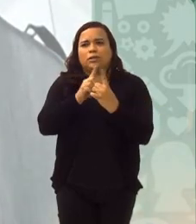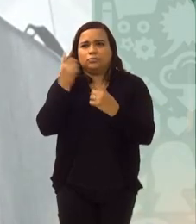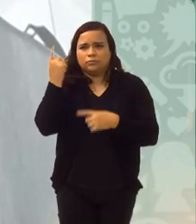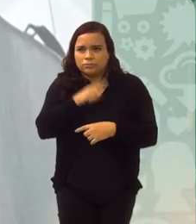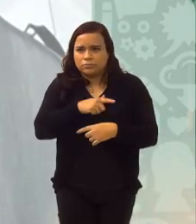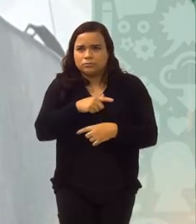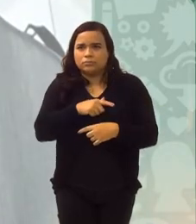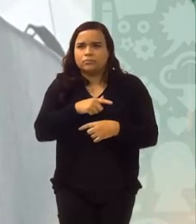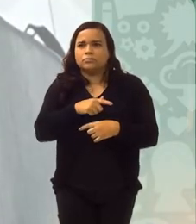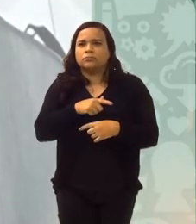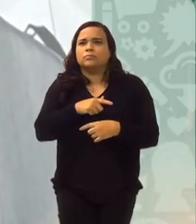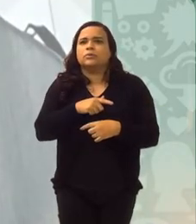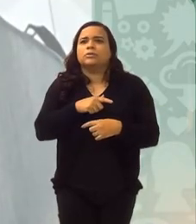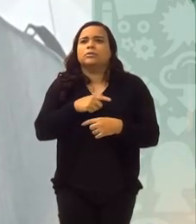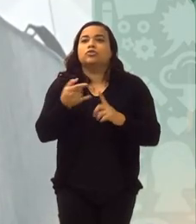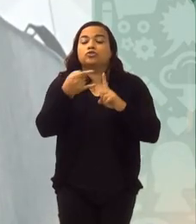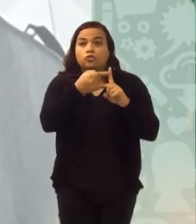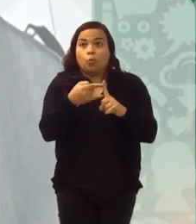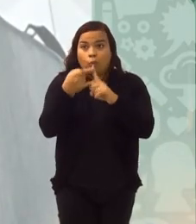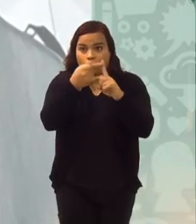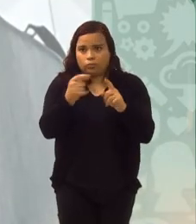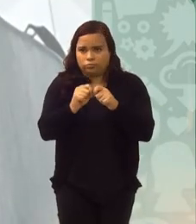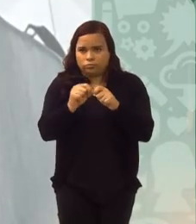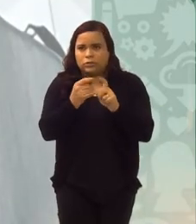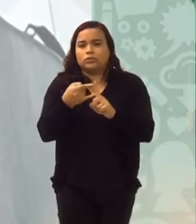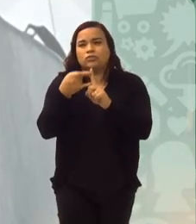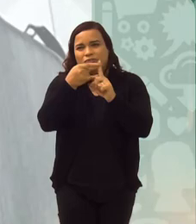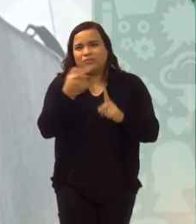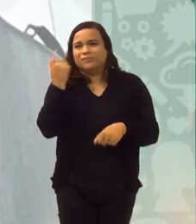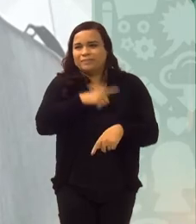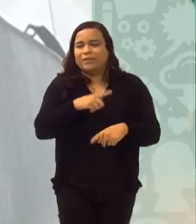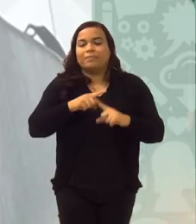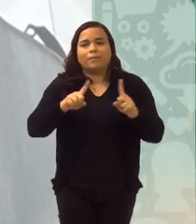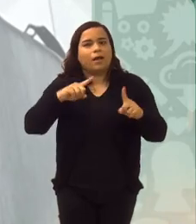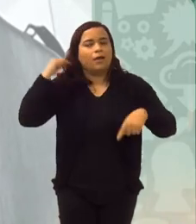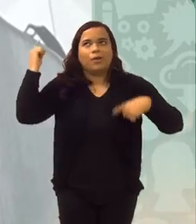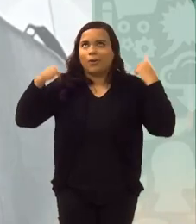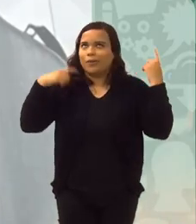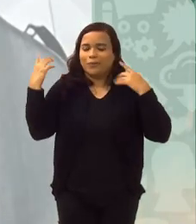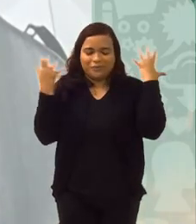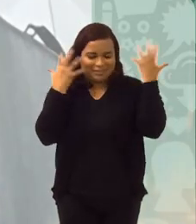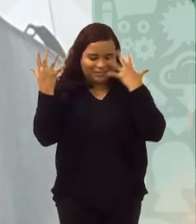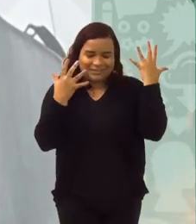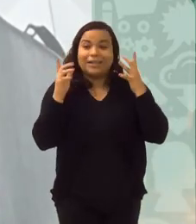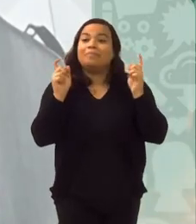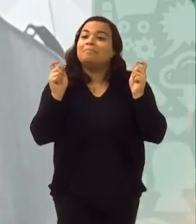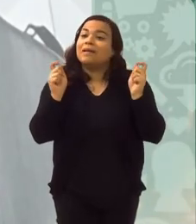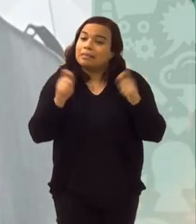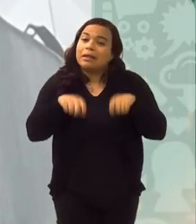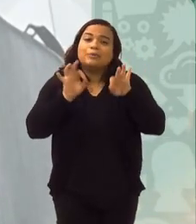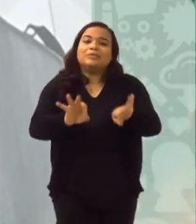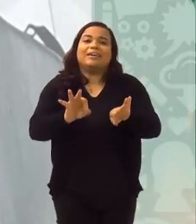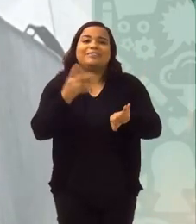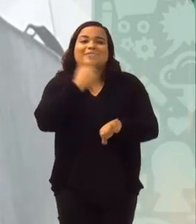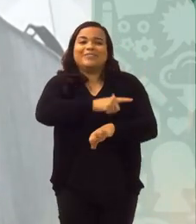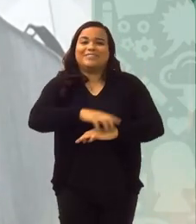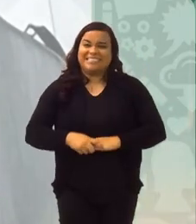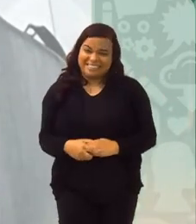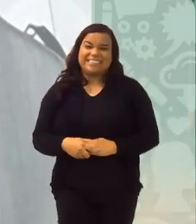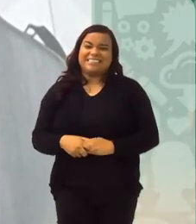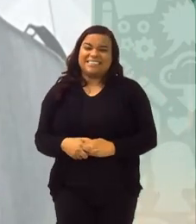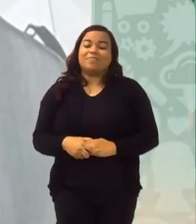colocamos seis crianças dentro das sessões, e a gente atendia por sessões pelo Zoom, né? E foi uma